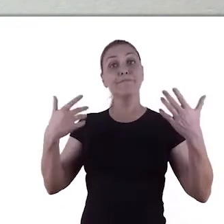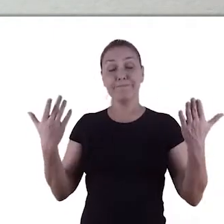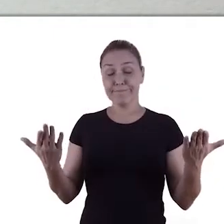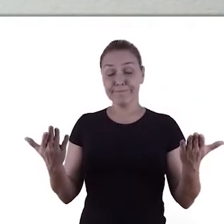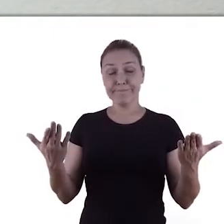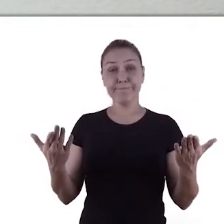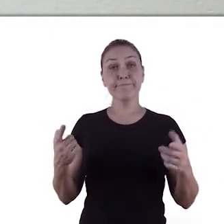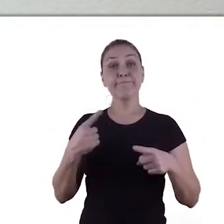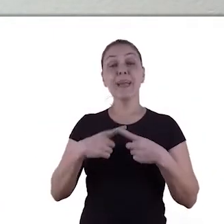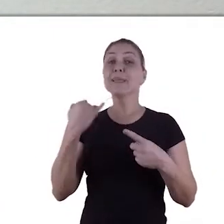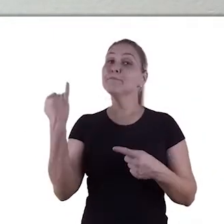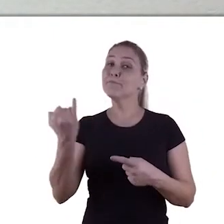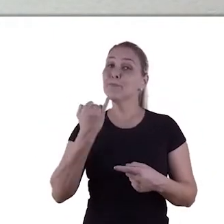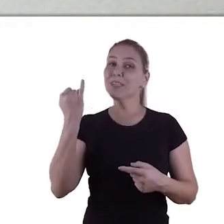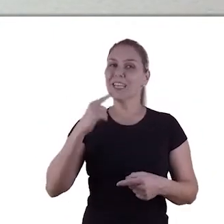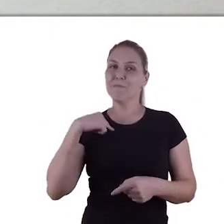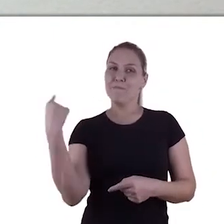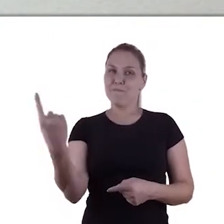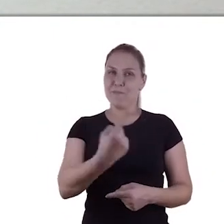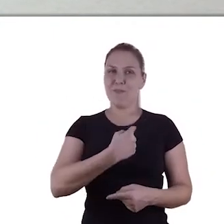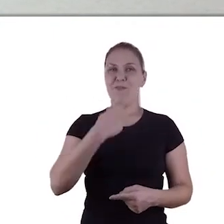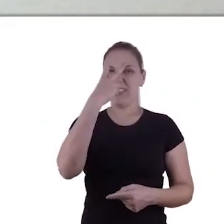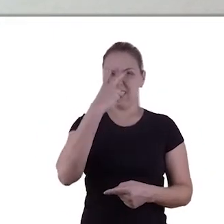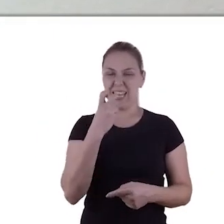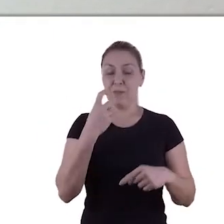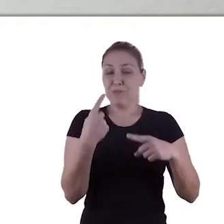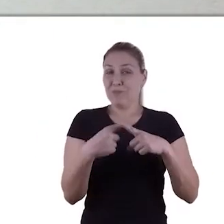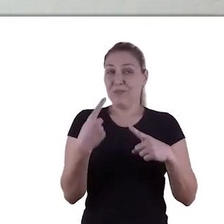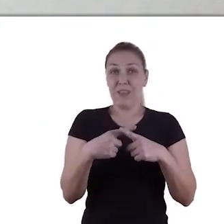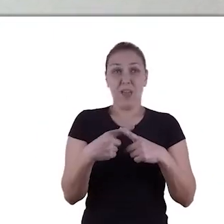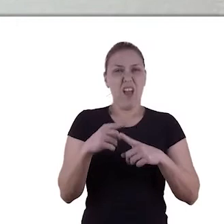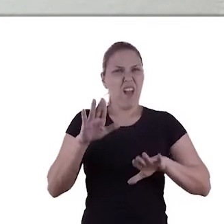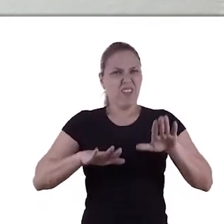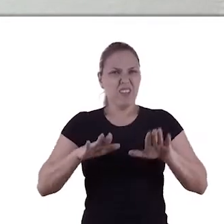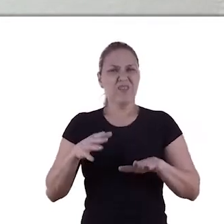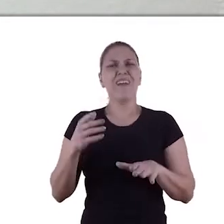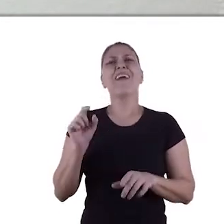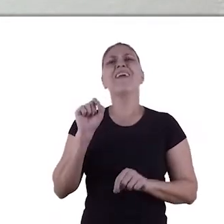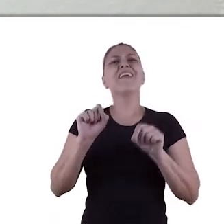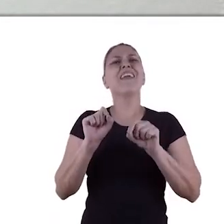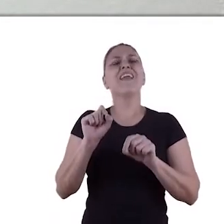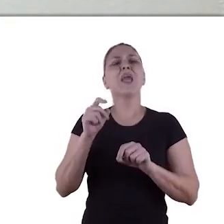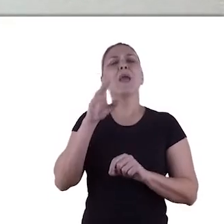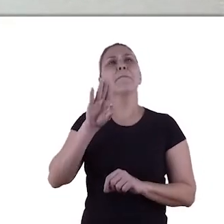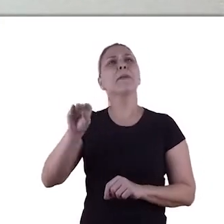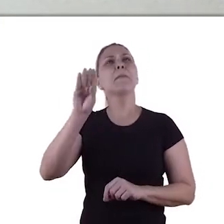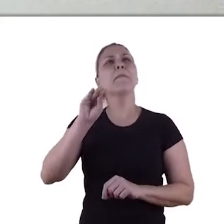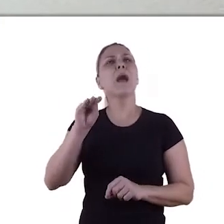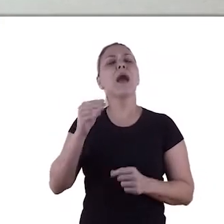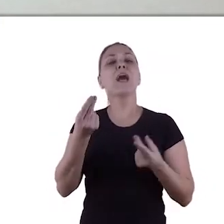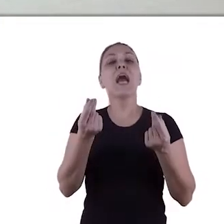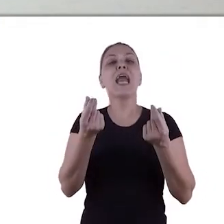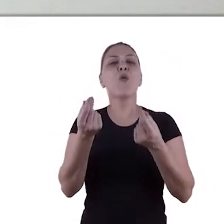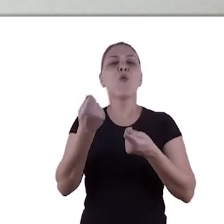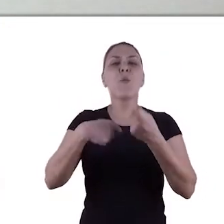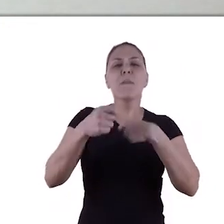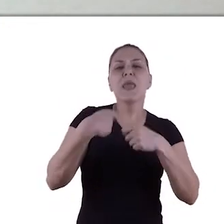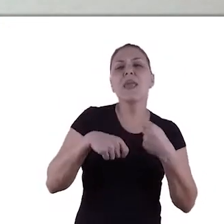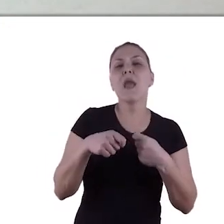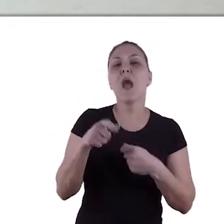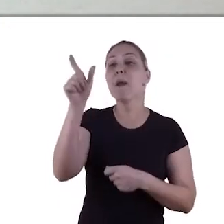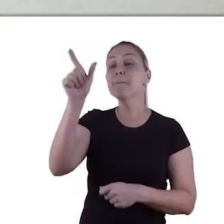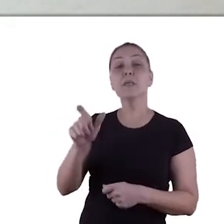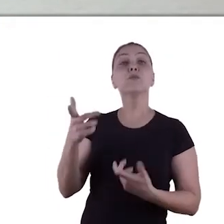essa informação ela é importante, porque muitas vezes tá falando sobre uma matéria sobre economia e fala